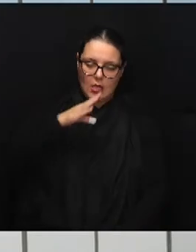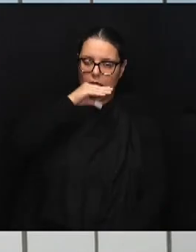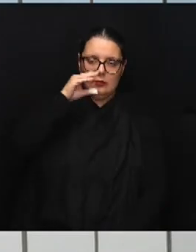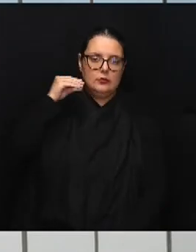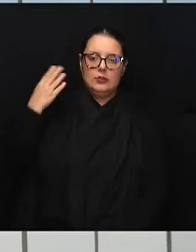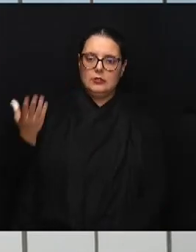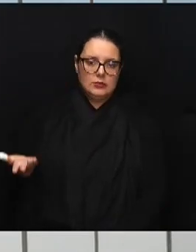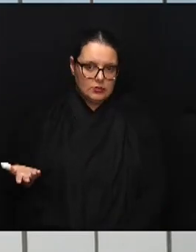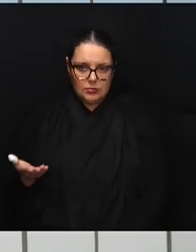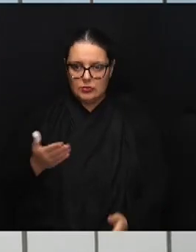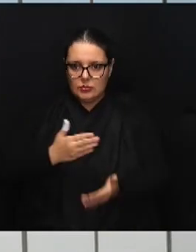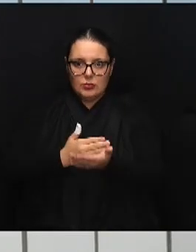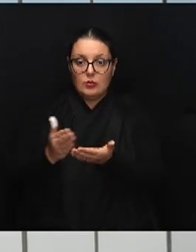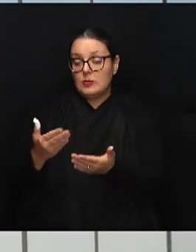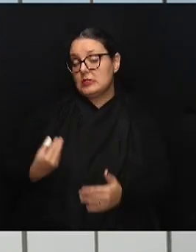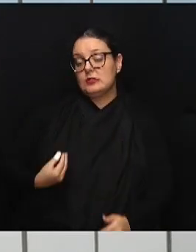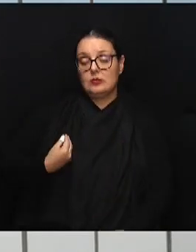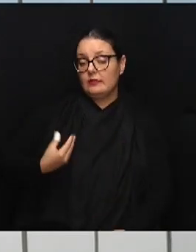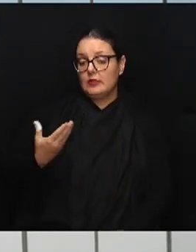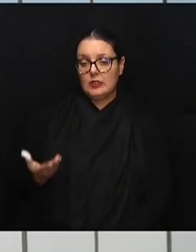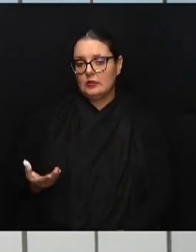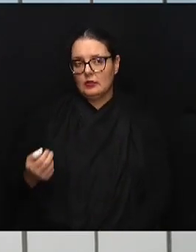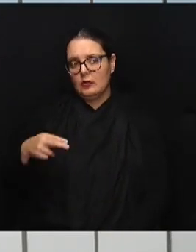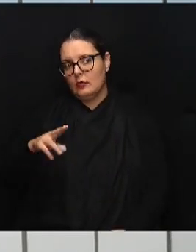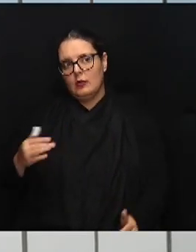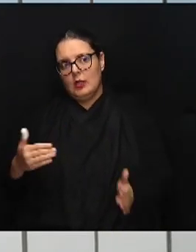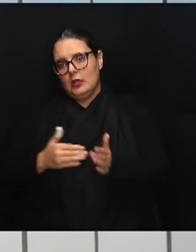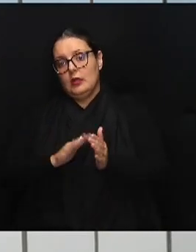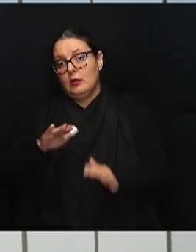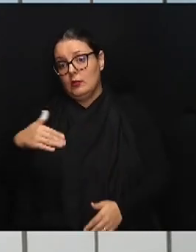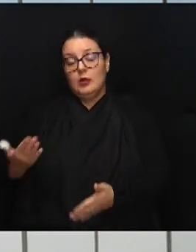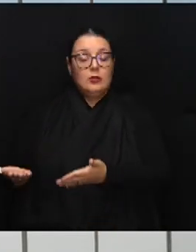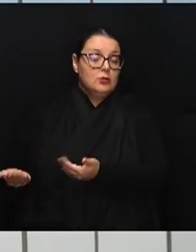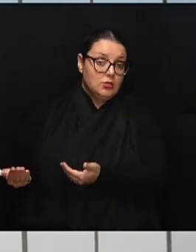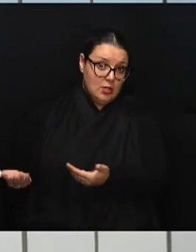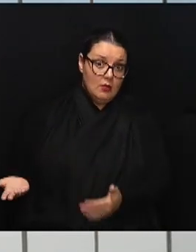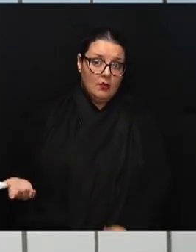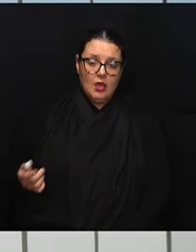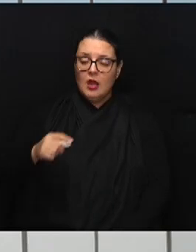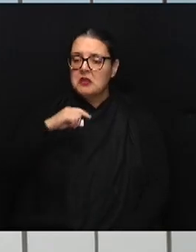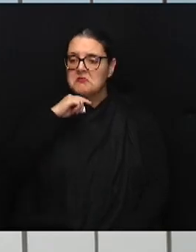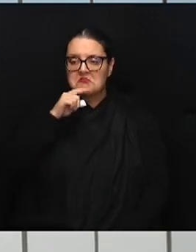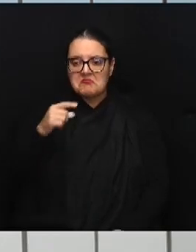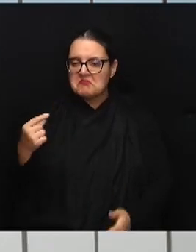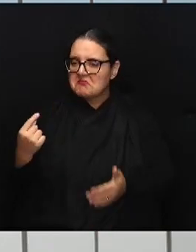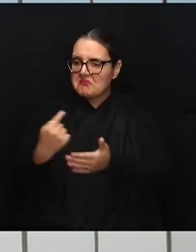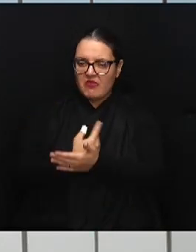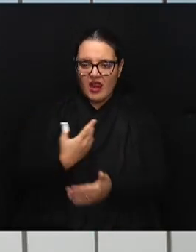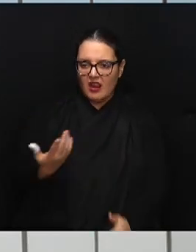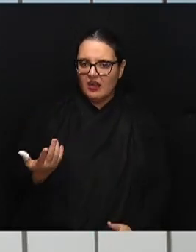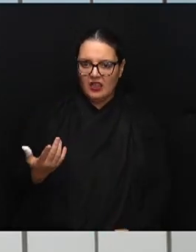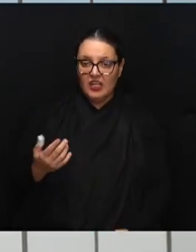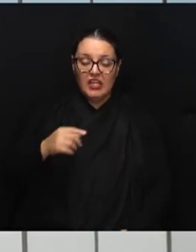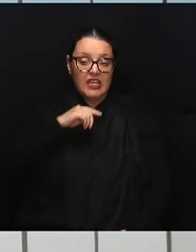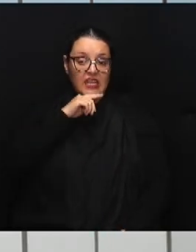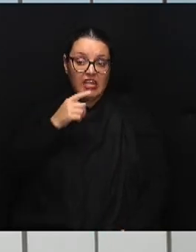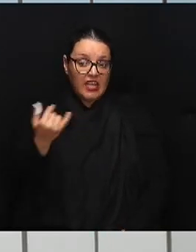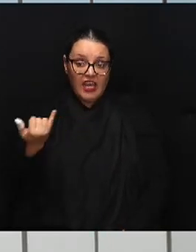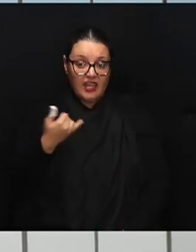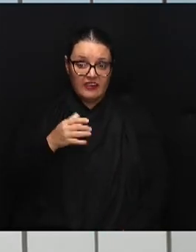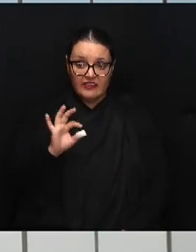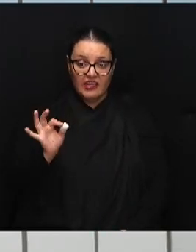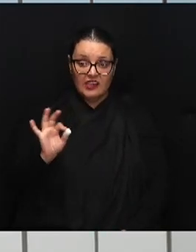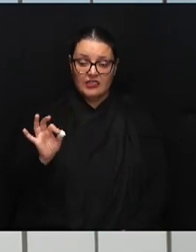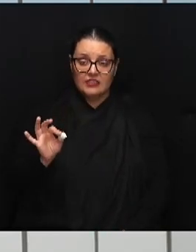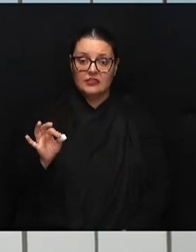adolescência, né, no comecinho, ou até quando jovem, ninguém nos pergunta, ninguém nos diz, né,